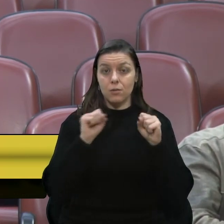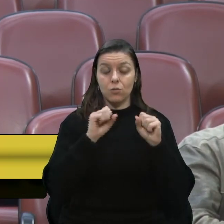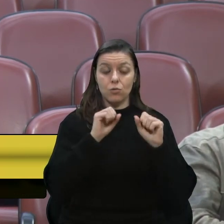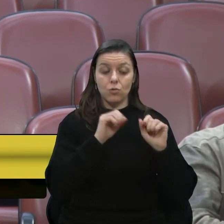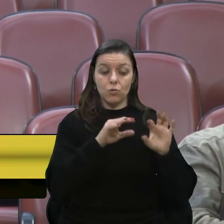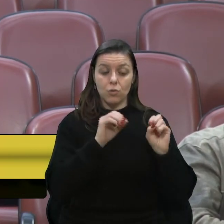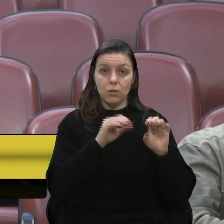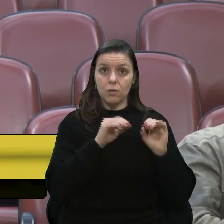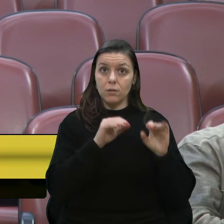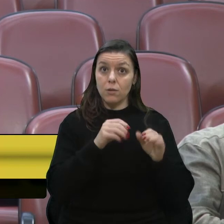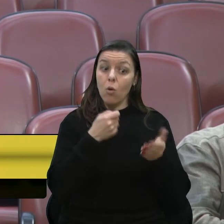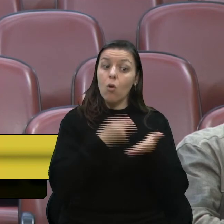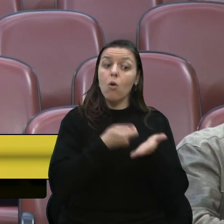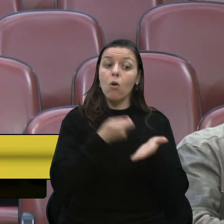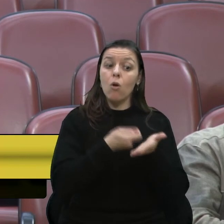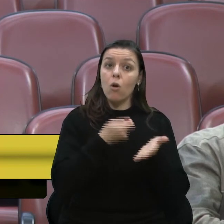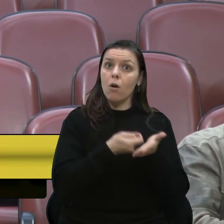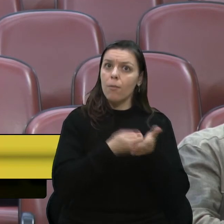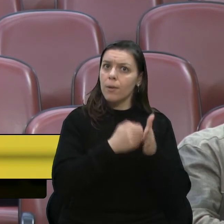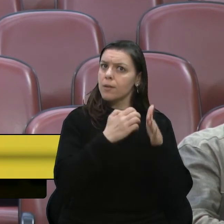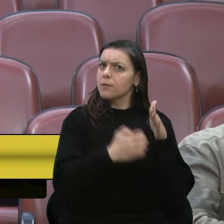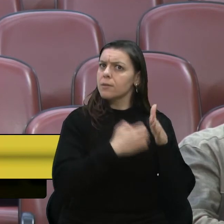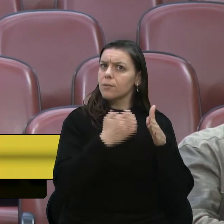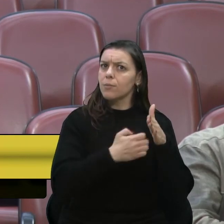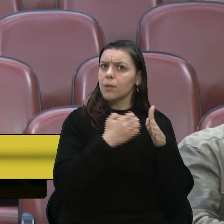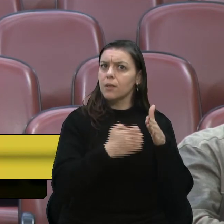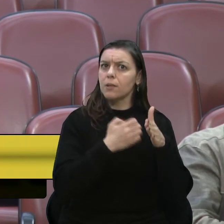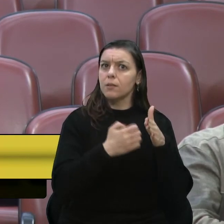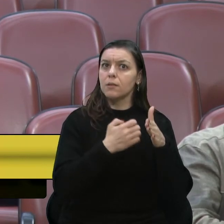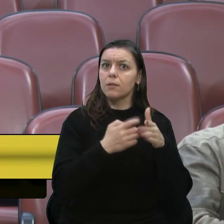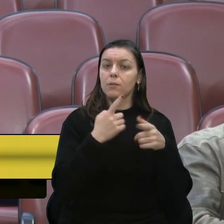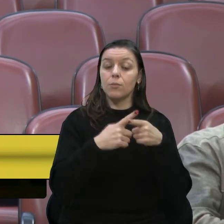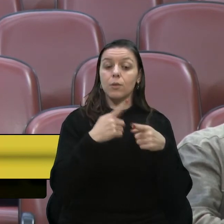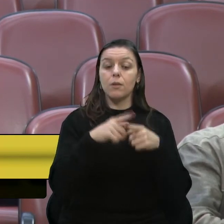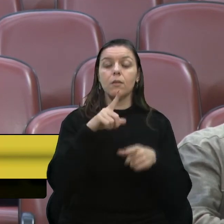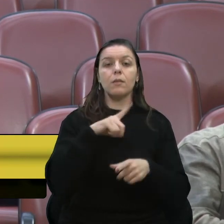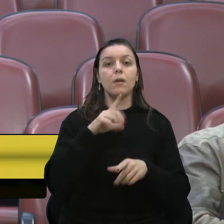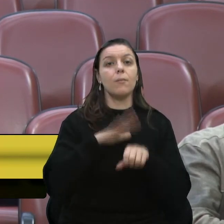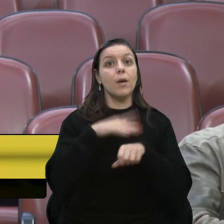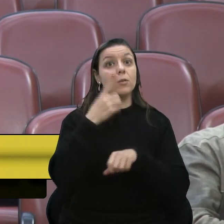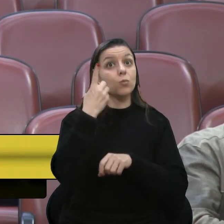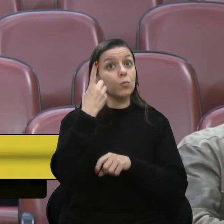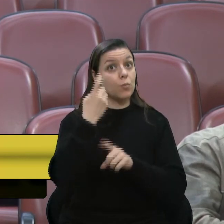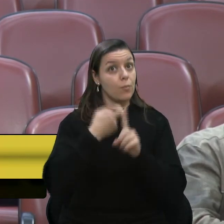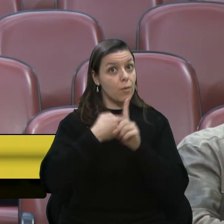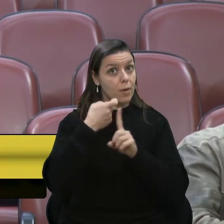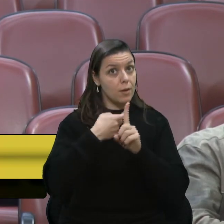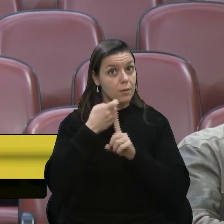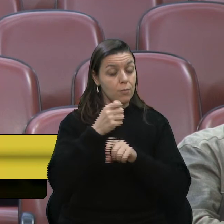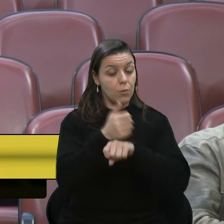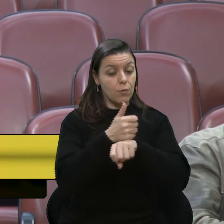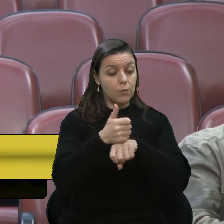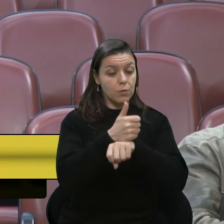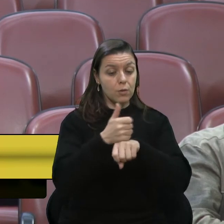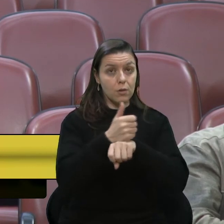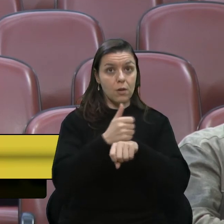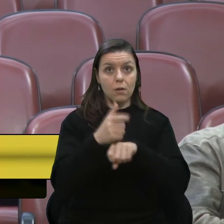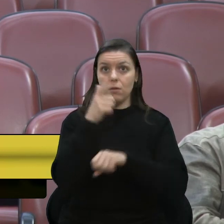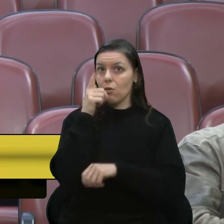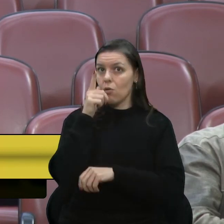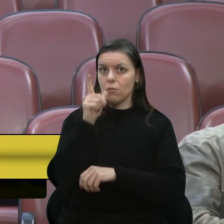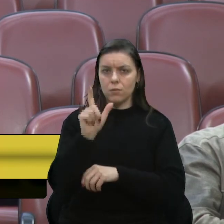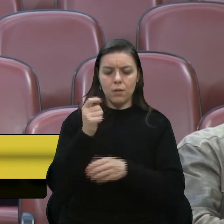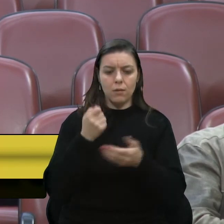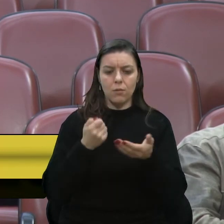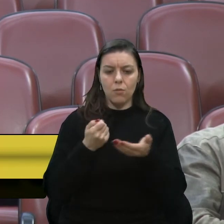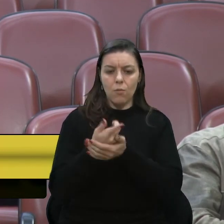que cobrem de forma incisiva essa empresa, porque tem mais um mês que profissionais não vão conseguir